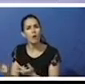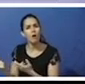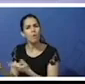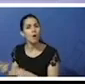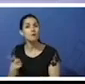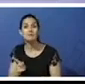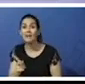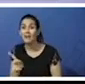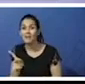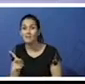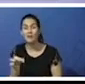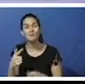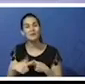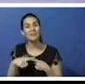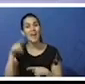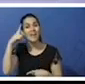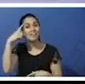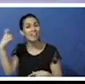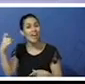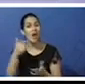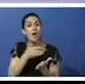quantidade. Isso é a ideia do